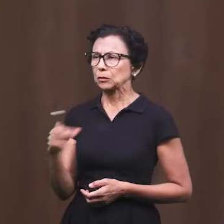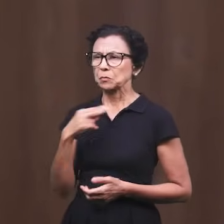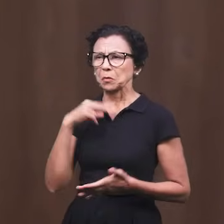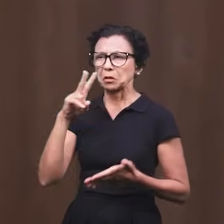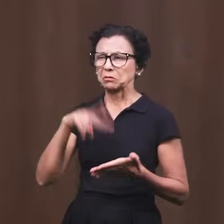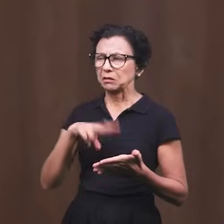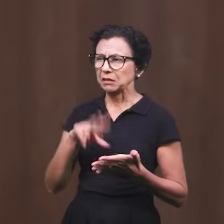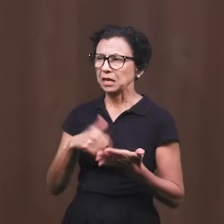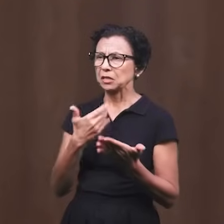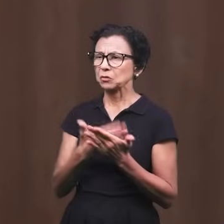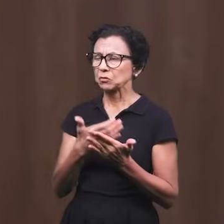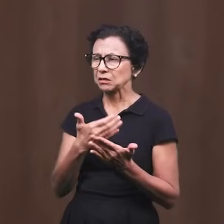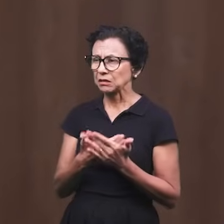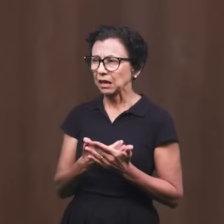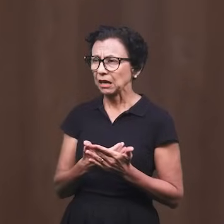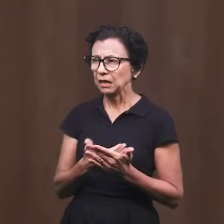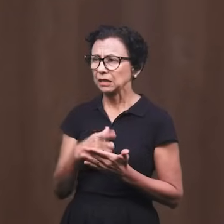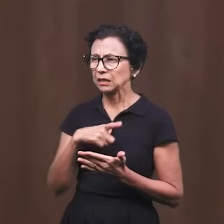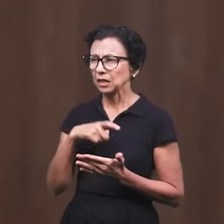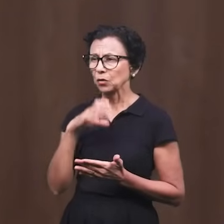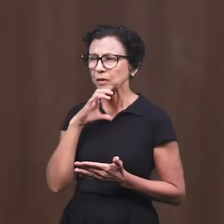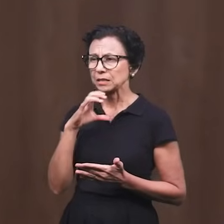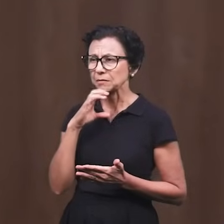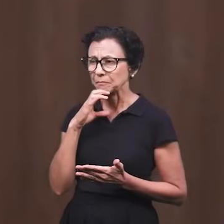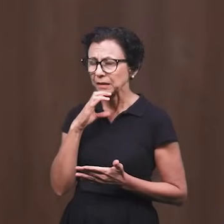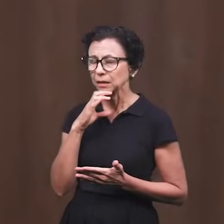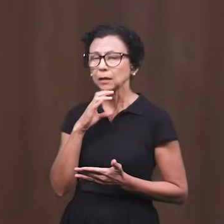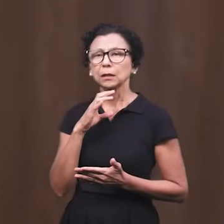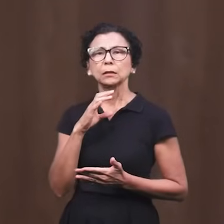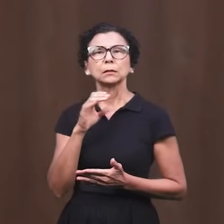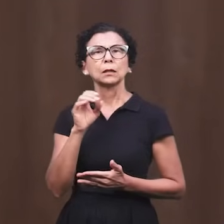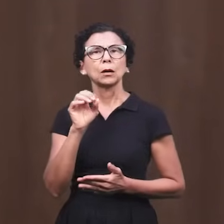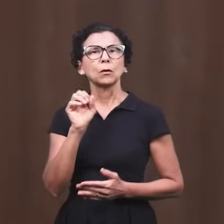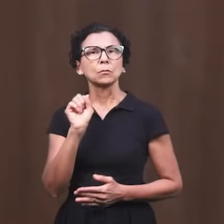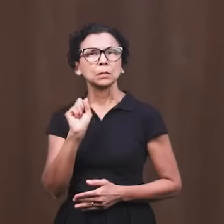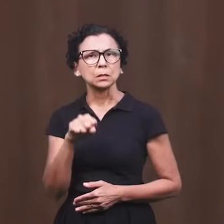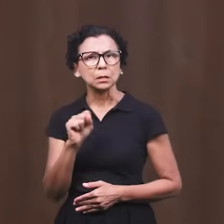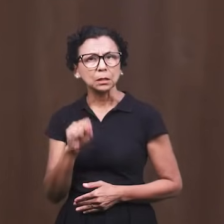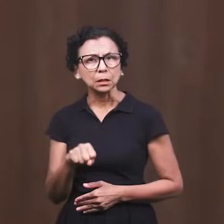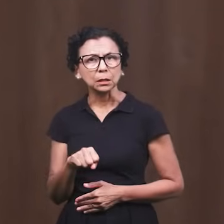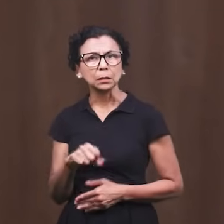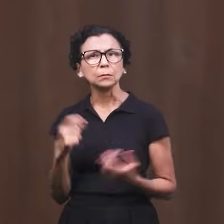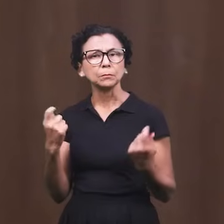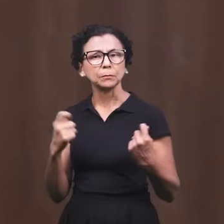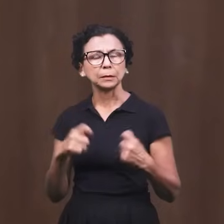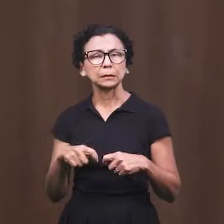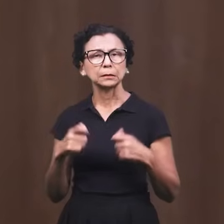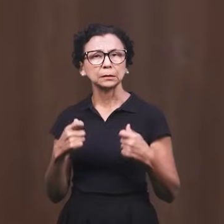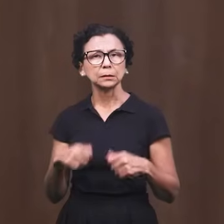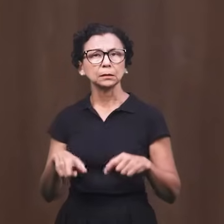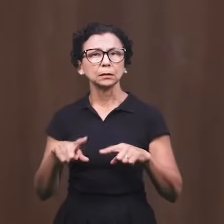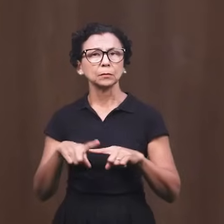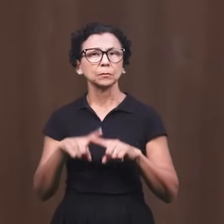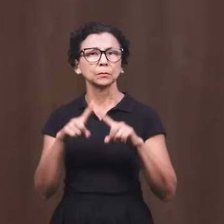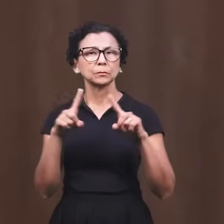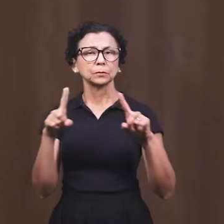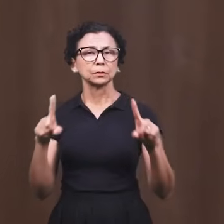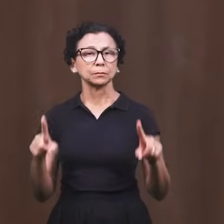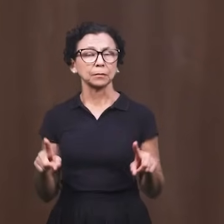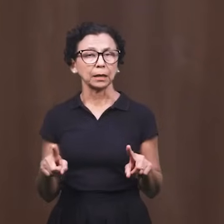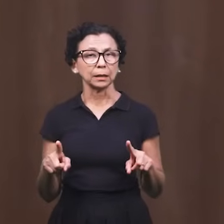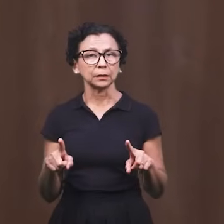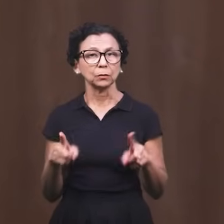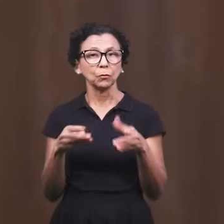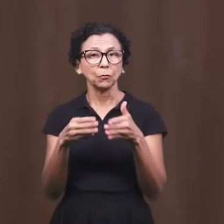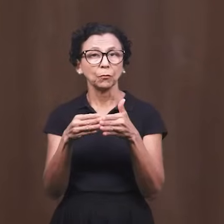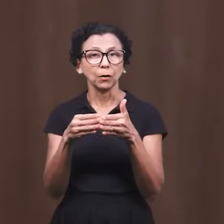conhecimento. Sim, devemos e podemos, temos toda a liberdade. Mas o que define é uma mente firme no